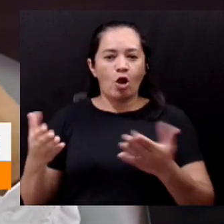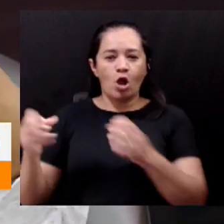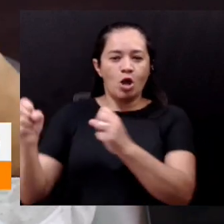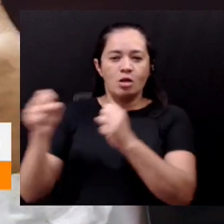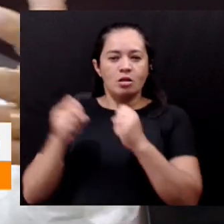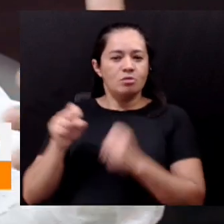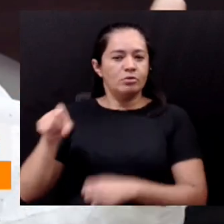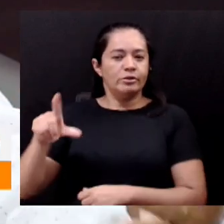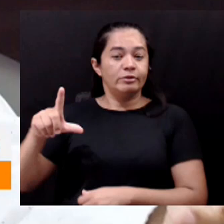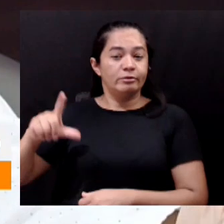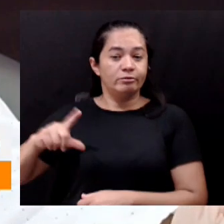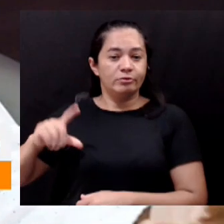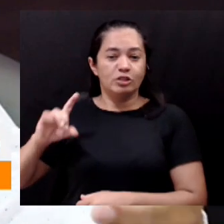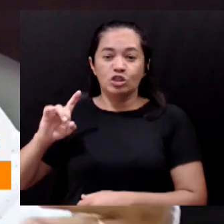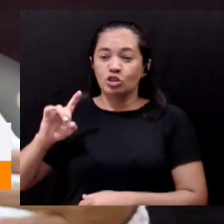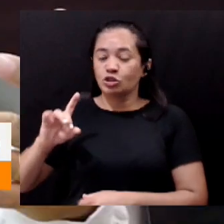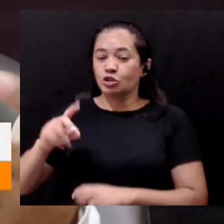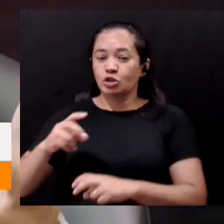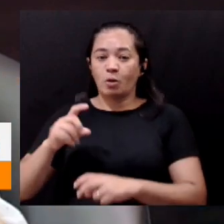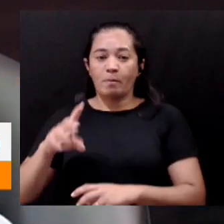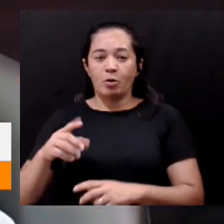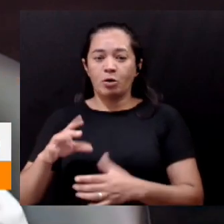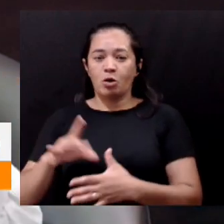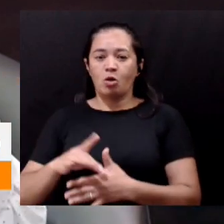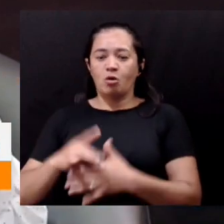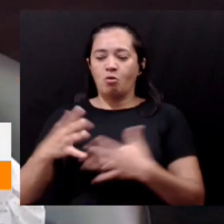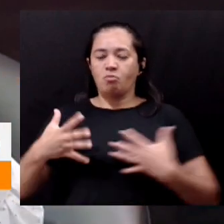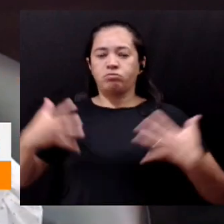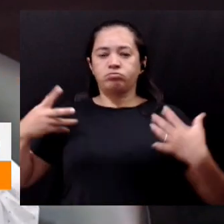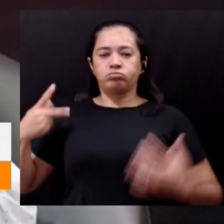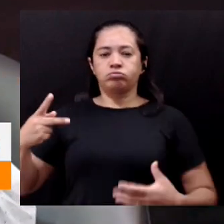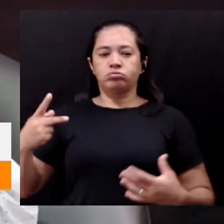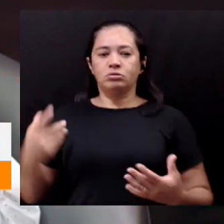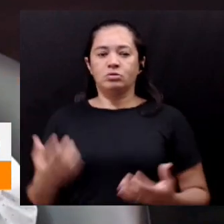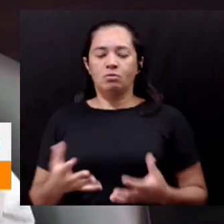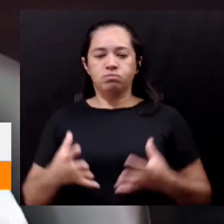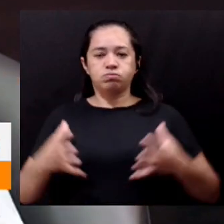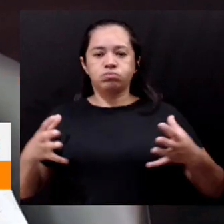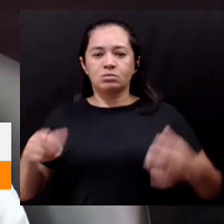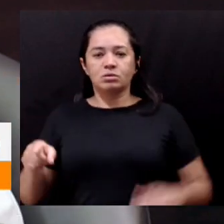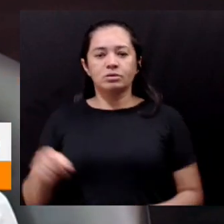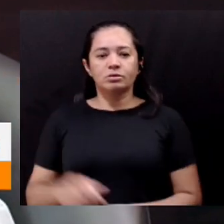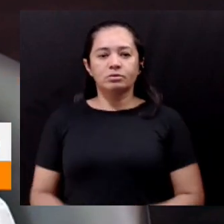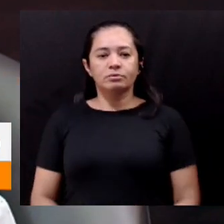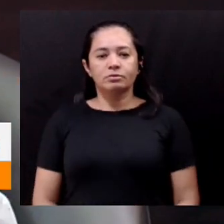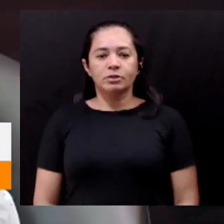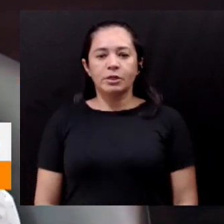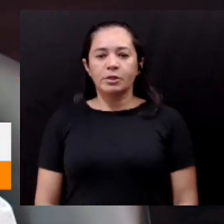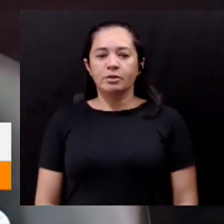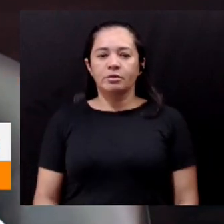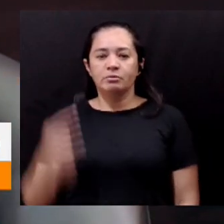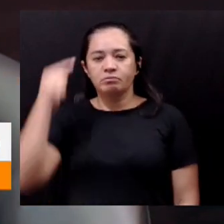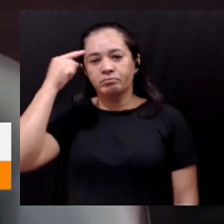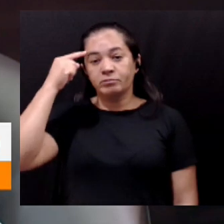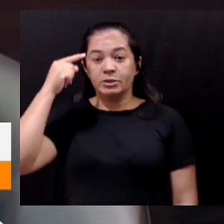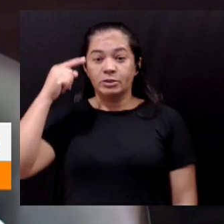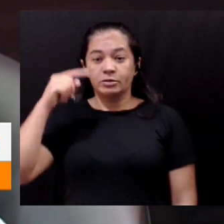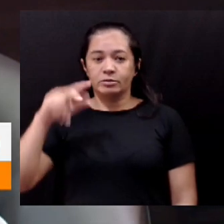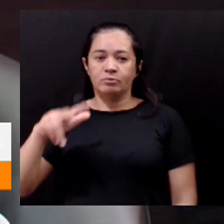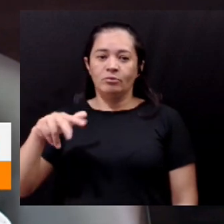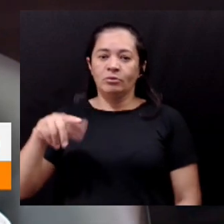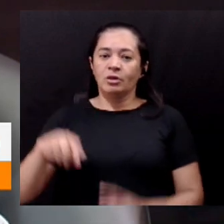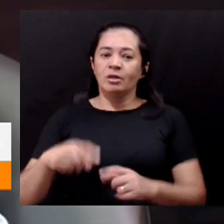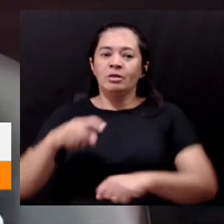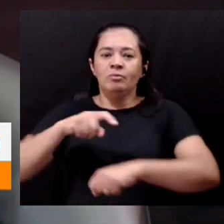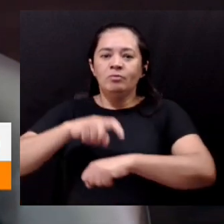só pelo fato do seu ego estar mais inflado, ele se coloca naquela posição, mas na hora do vamos